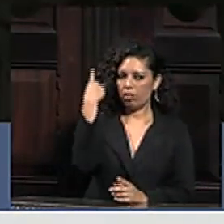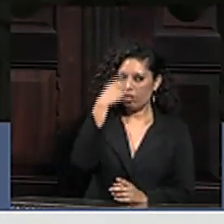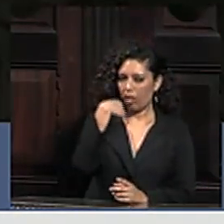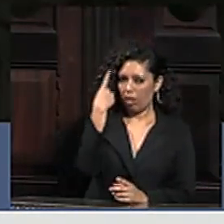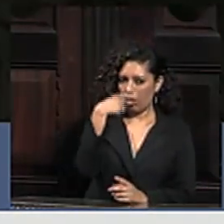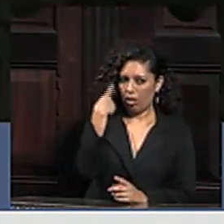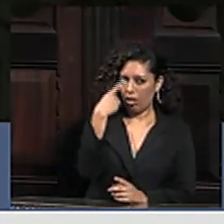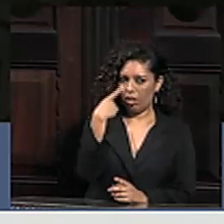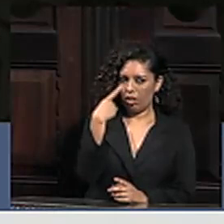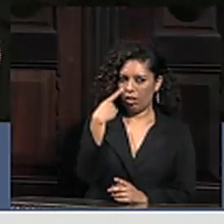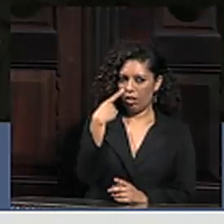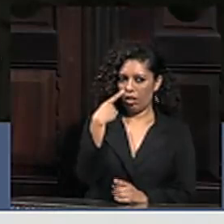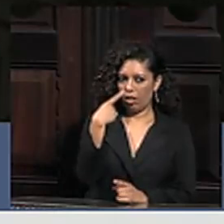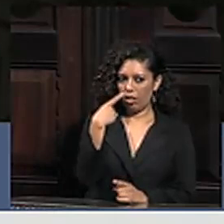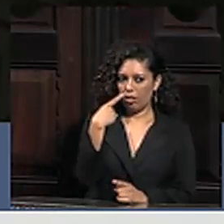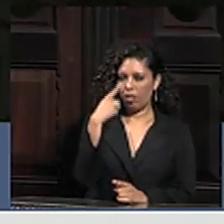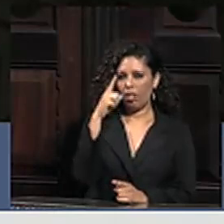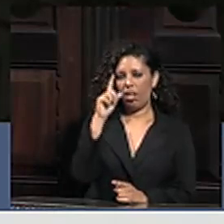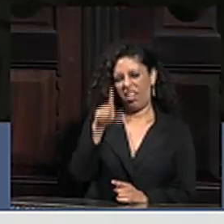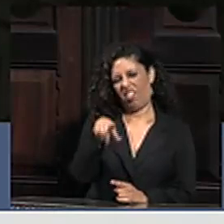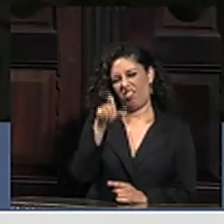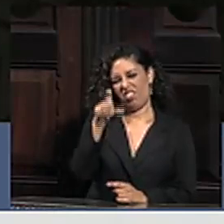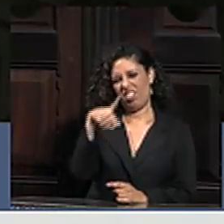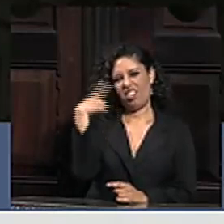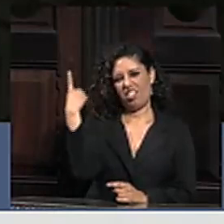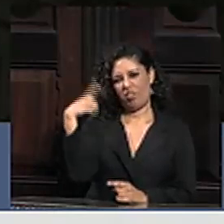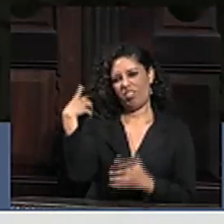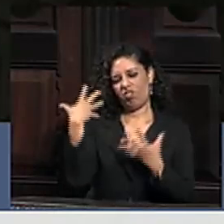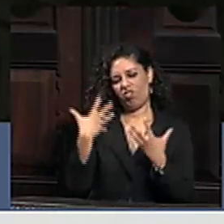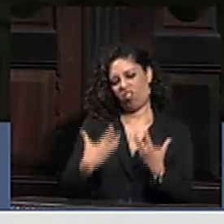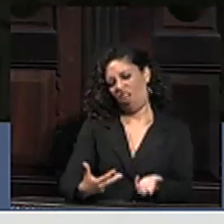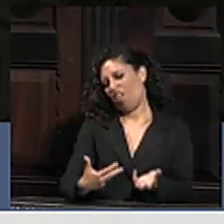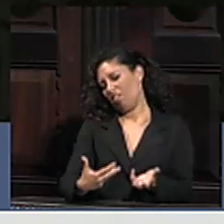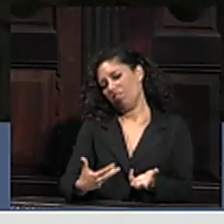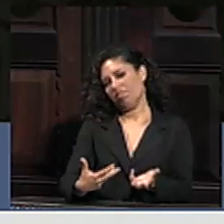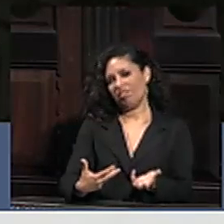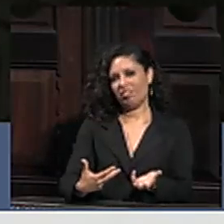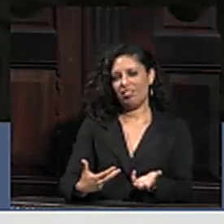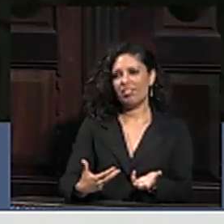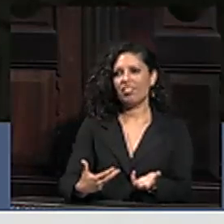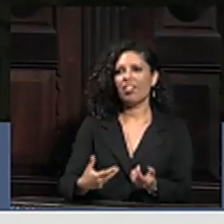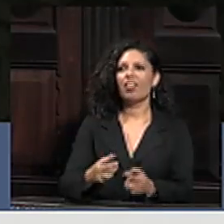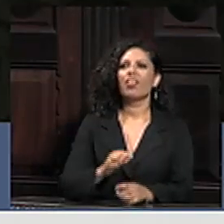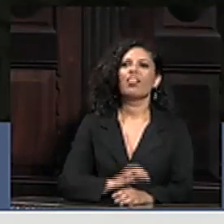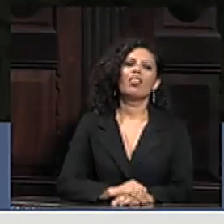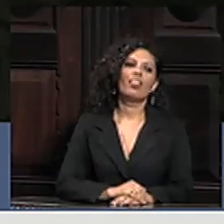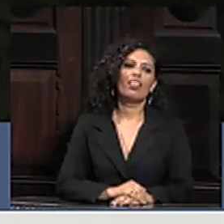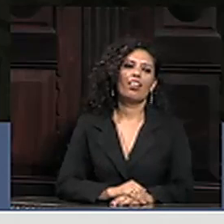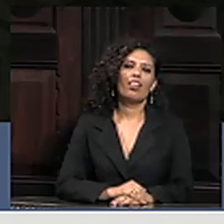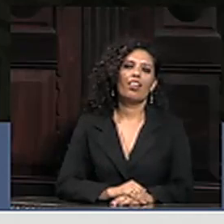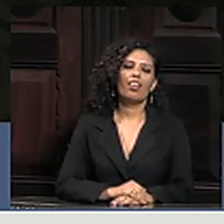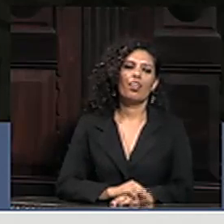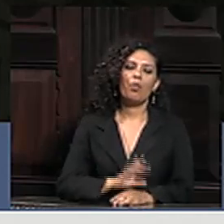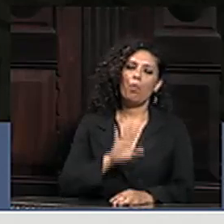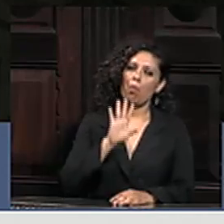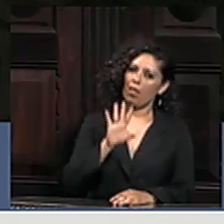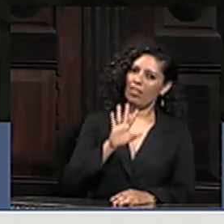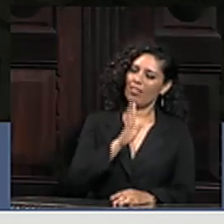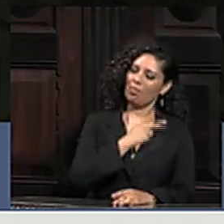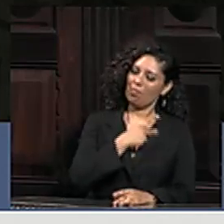dizendo assim, mas que deputado chato, já vai me interromper. Imagina, eu não acho o senhor chato, não. É que o